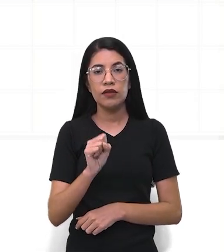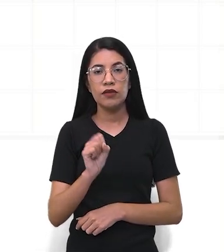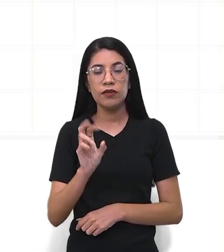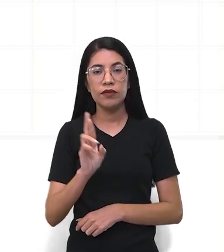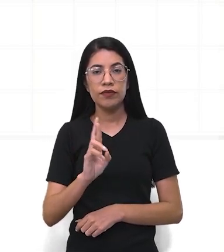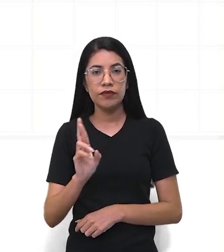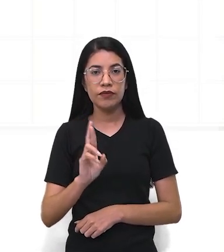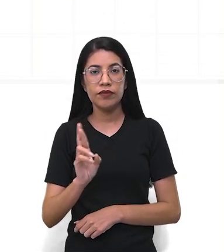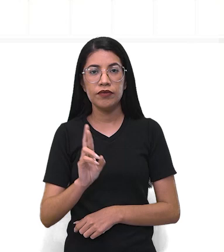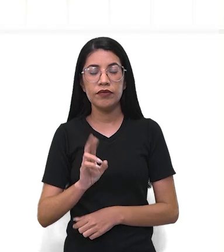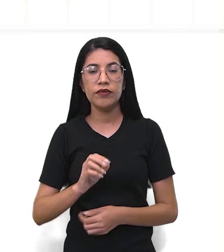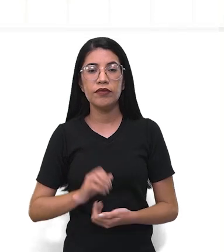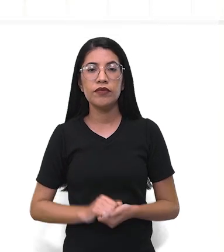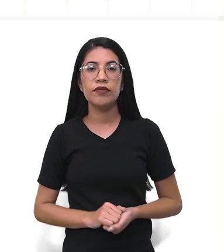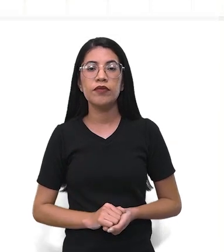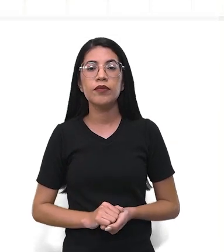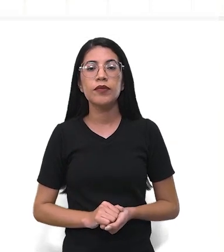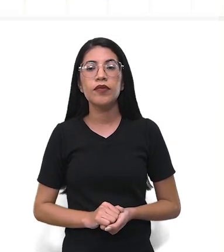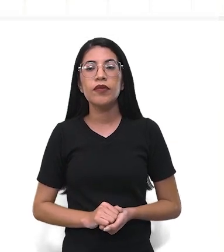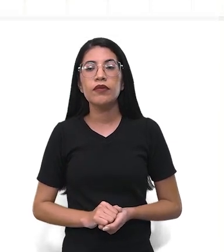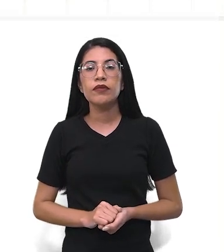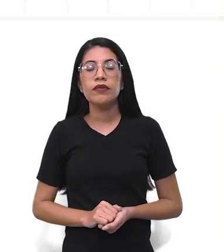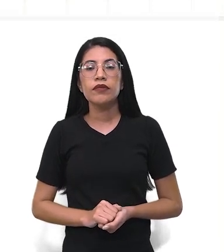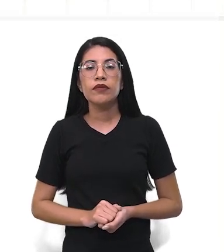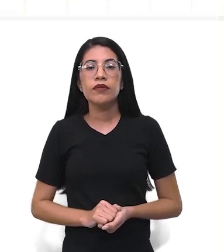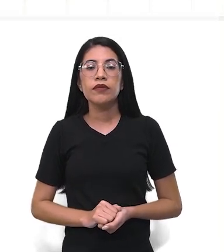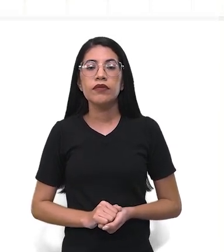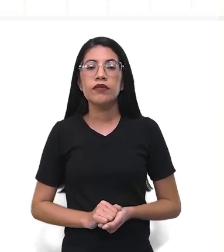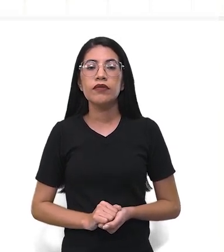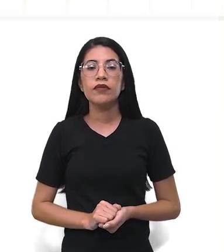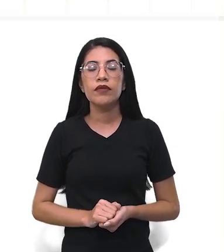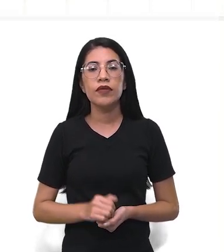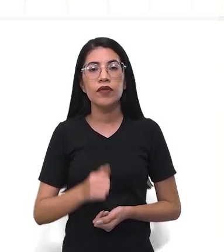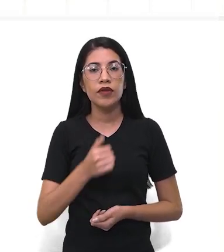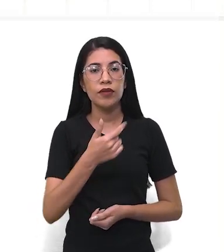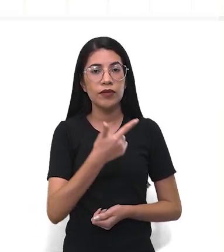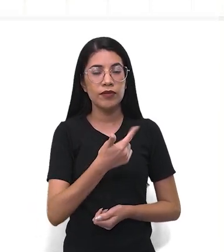Então pronto, ó. Pega os 2.100